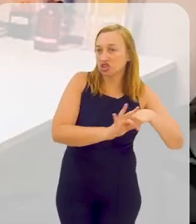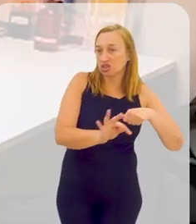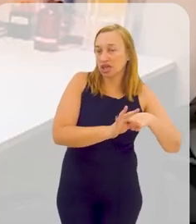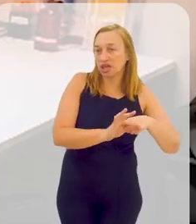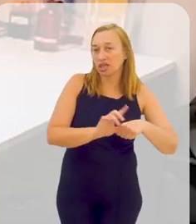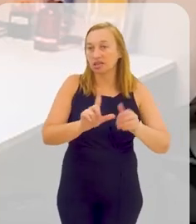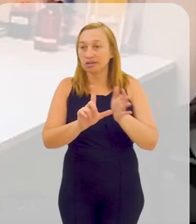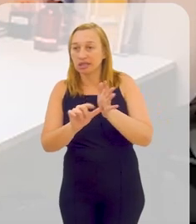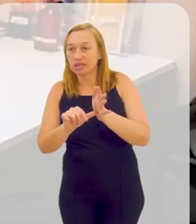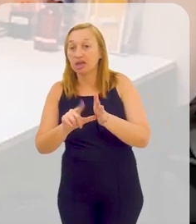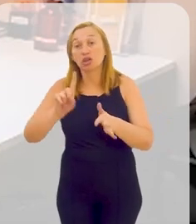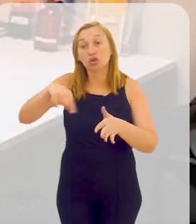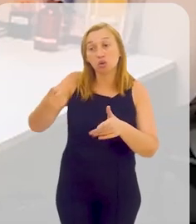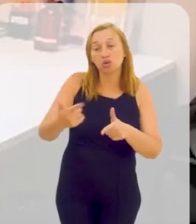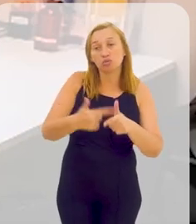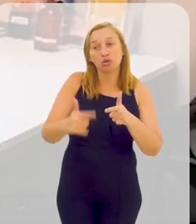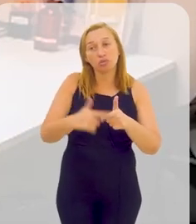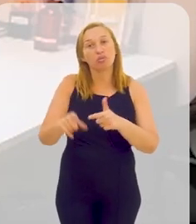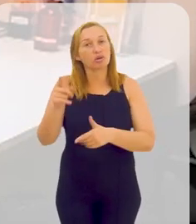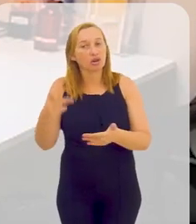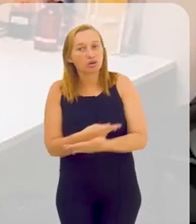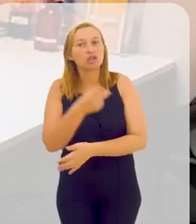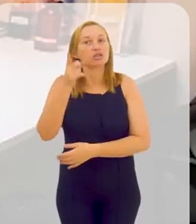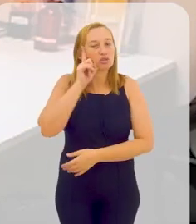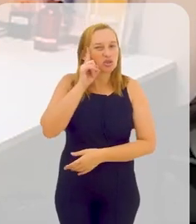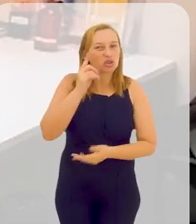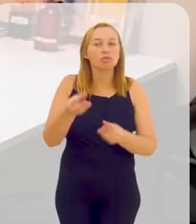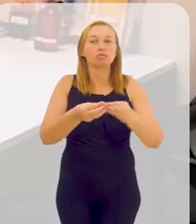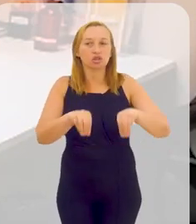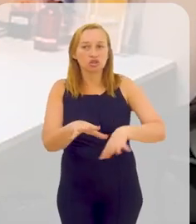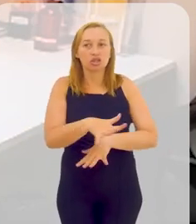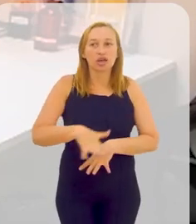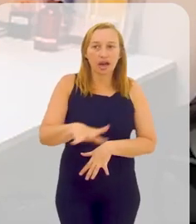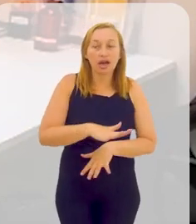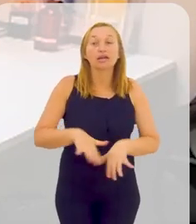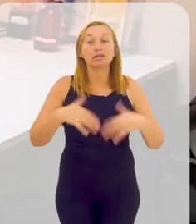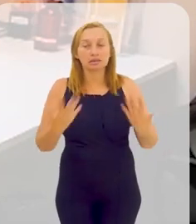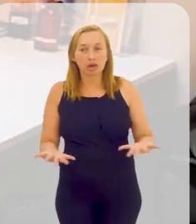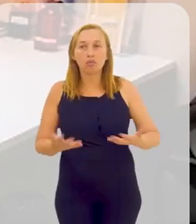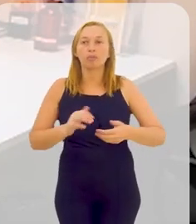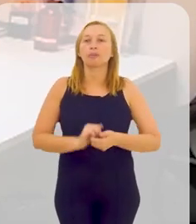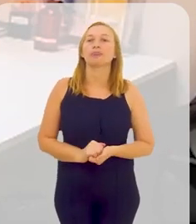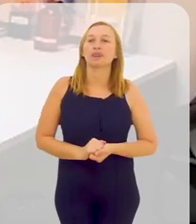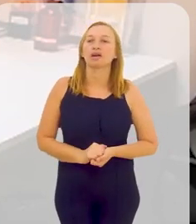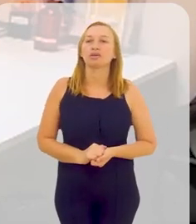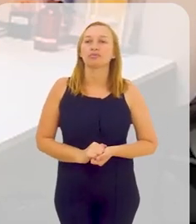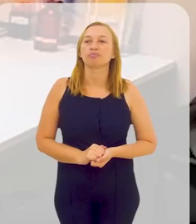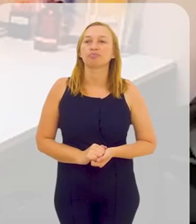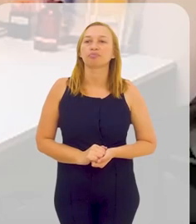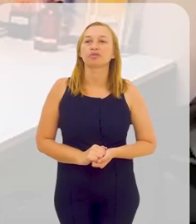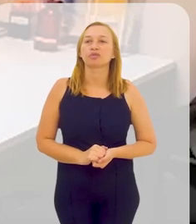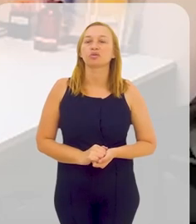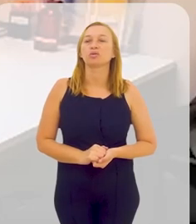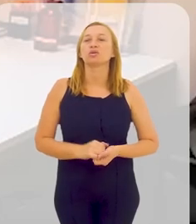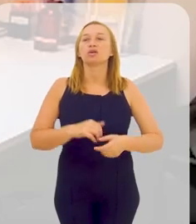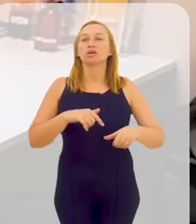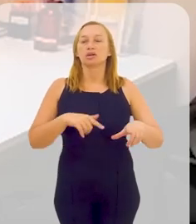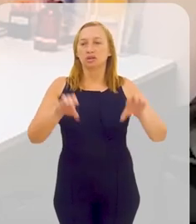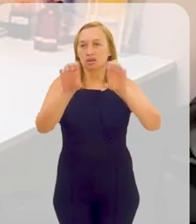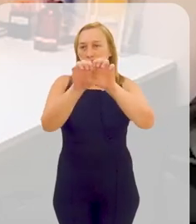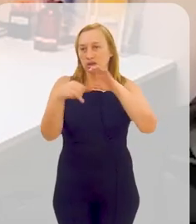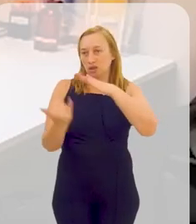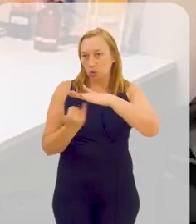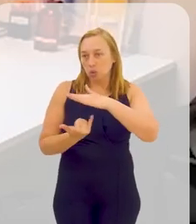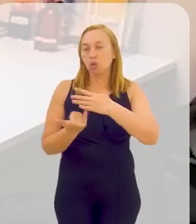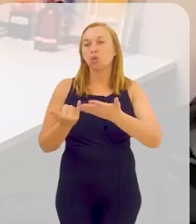técnicas e outros problemas que acontecem no dia a dia e prejudicam o mercado setor então nessa nossa atuação